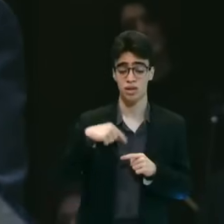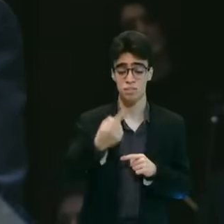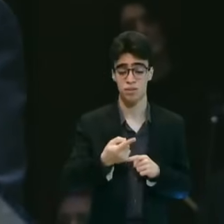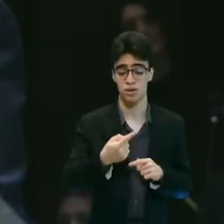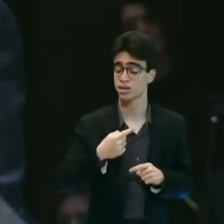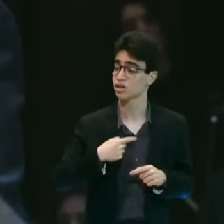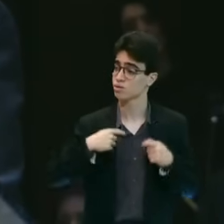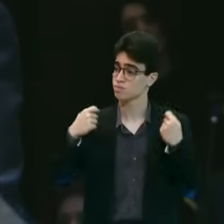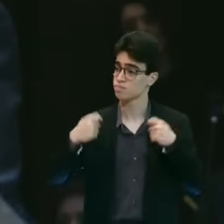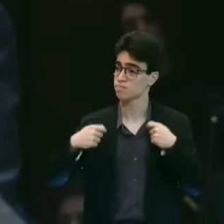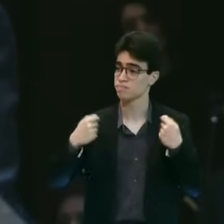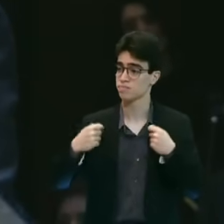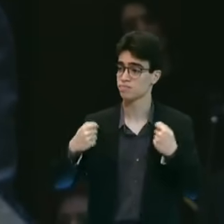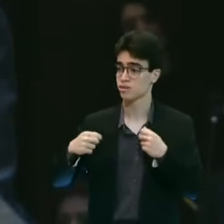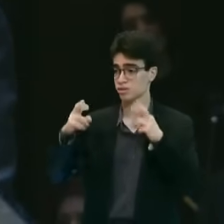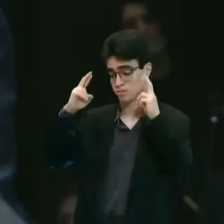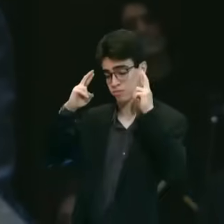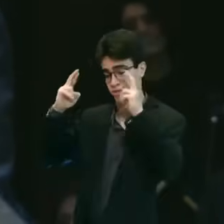alguém?